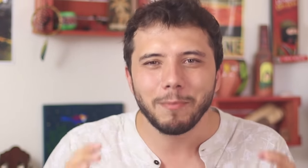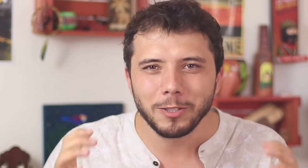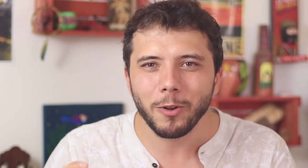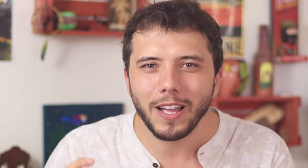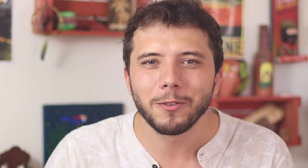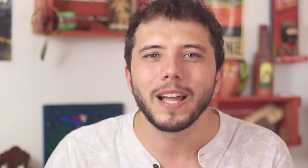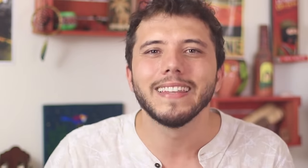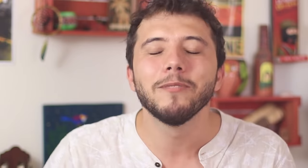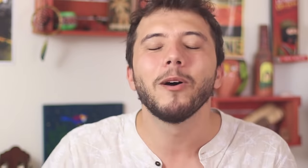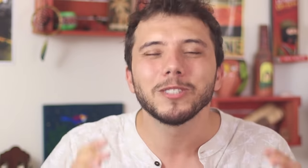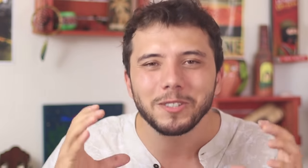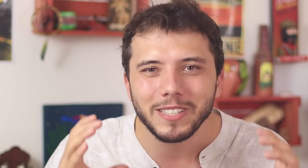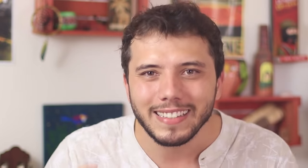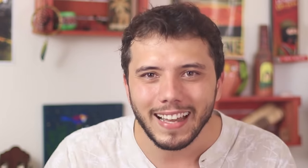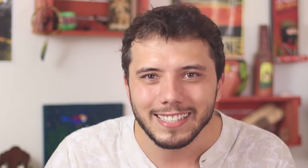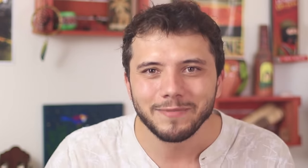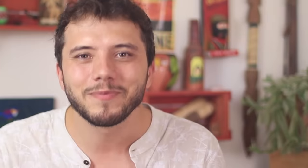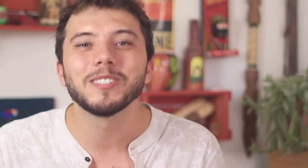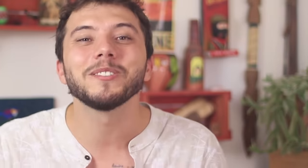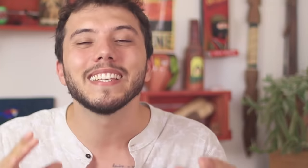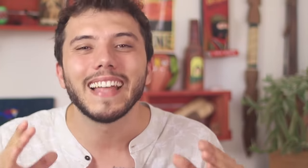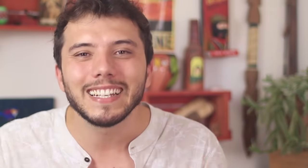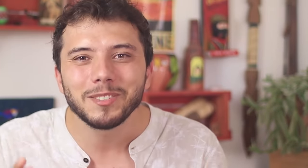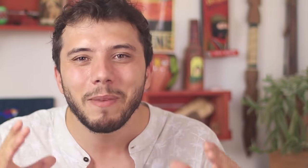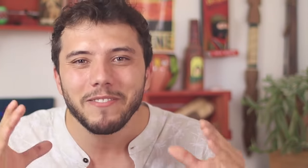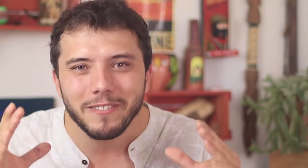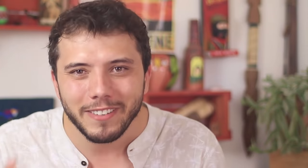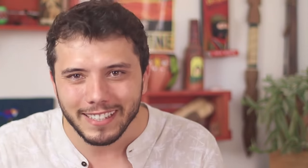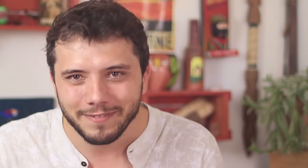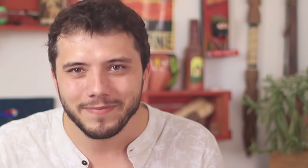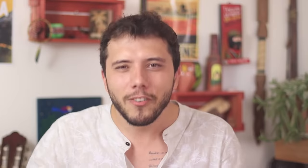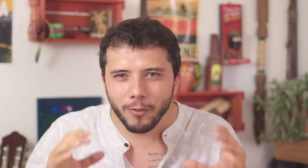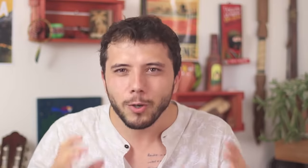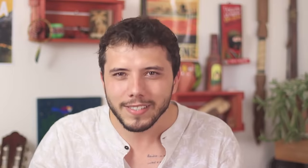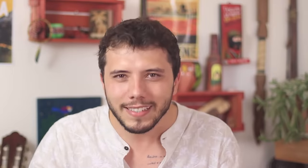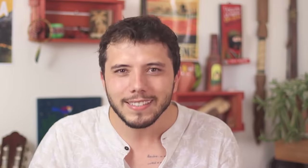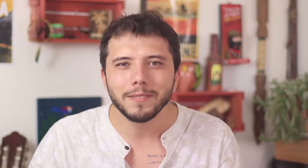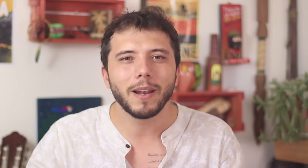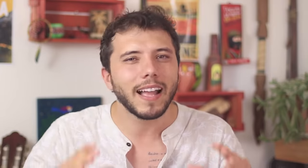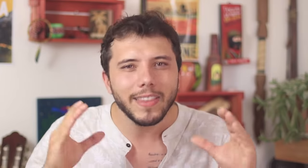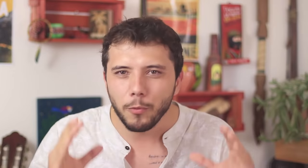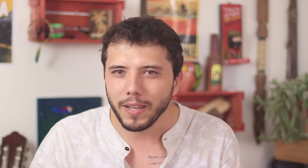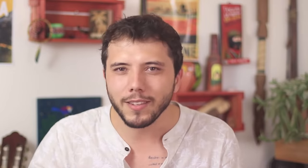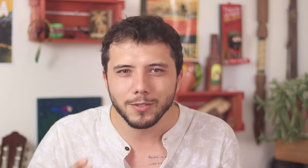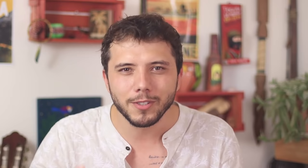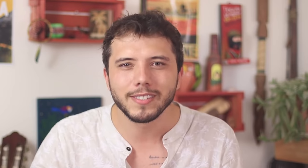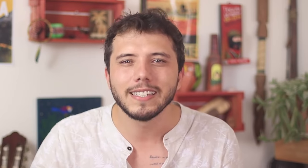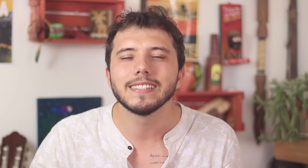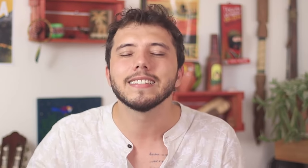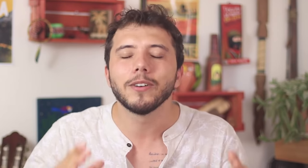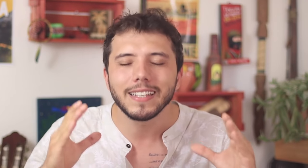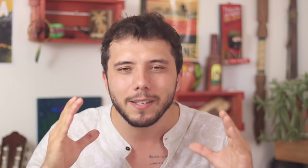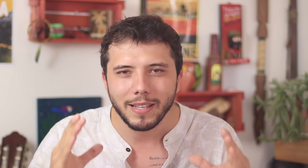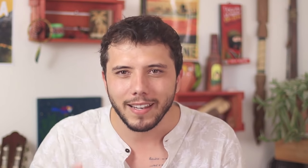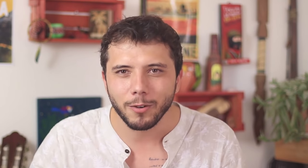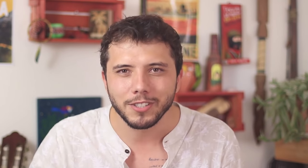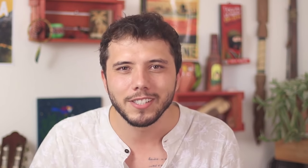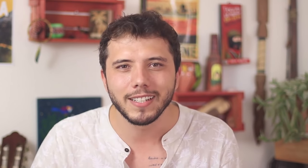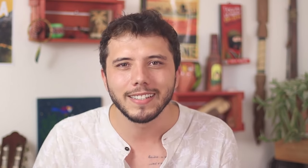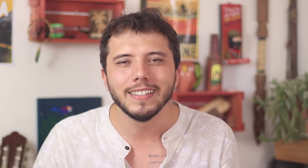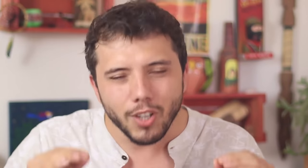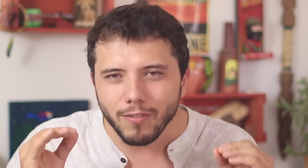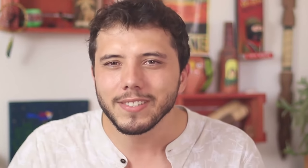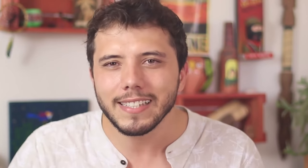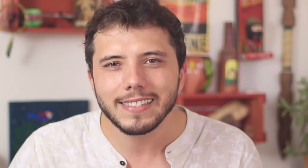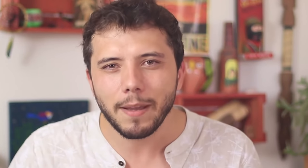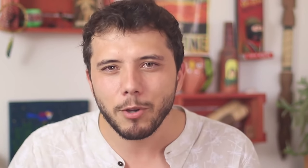planeta a gente pode colocar no lugar dele uma outra sociedade uma sociedade do bem-viver força para cada um e cada um de vocês que estão aí nessa